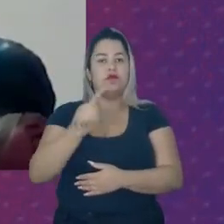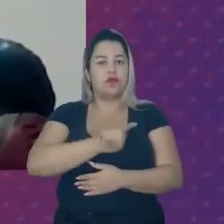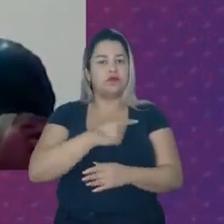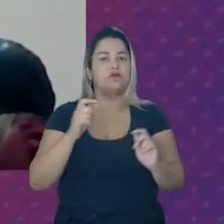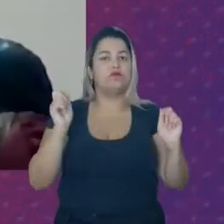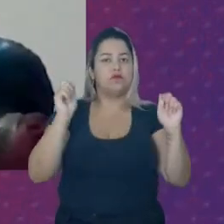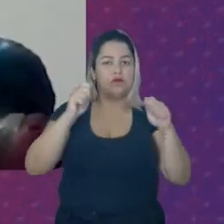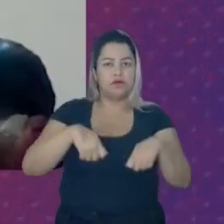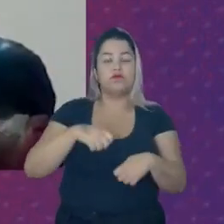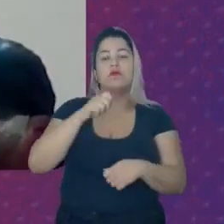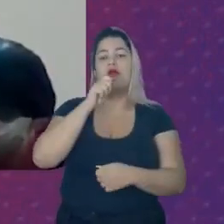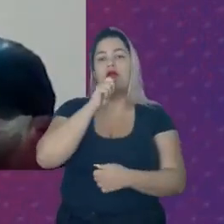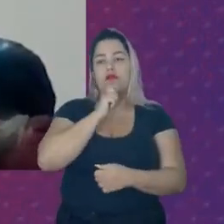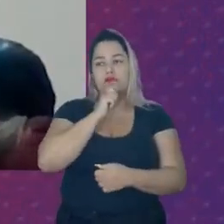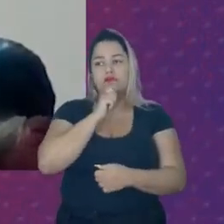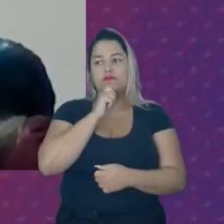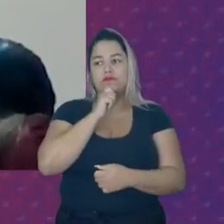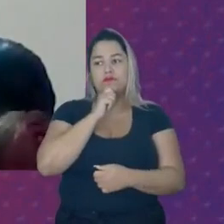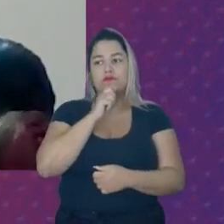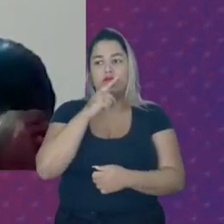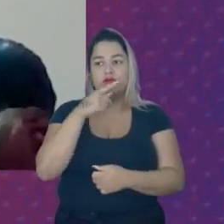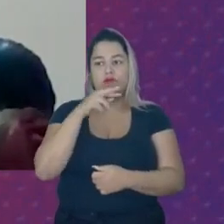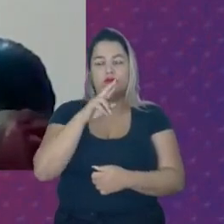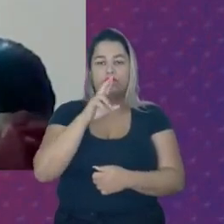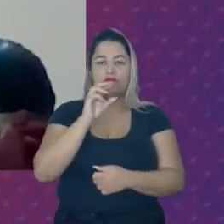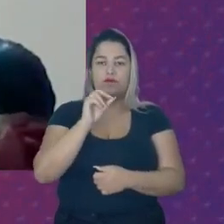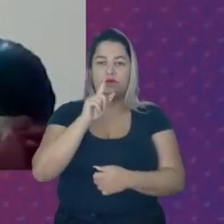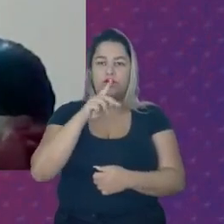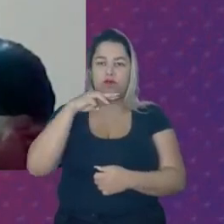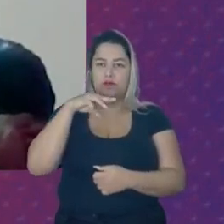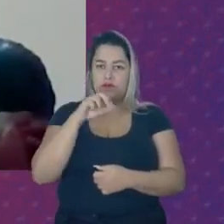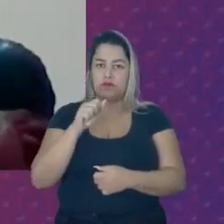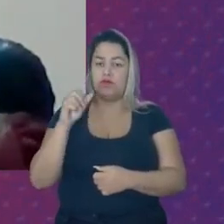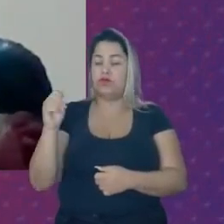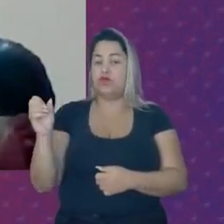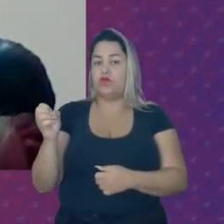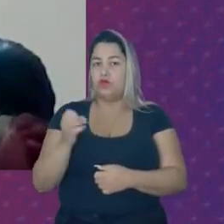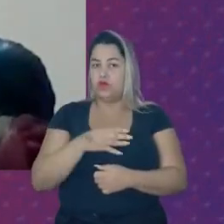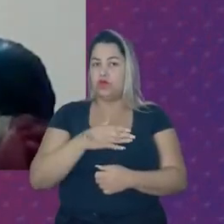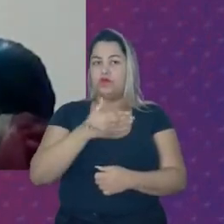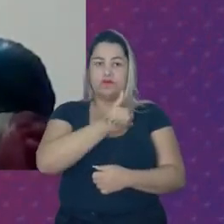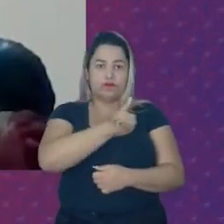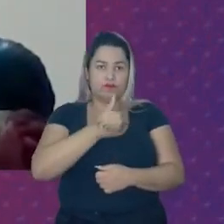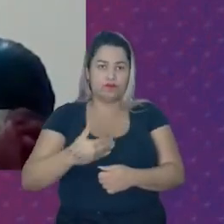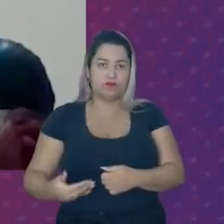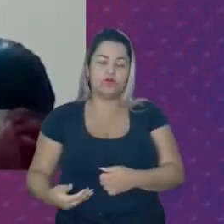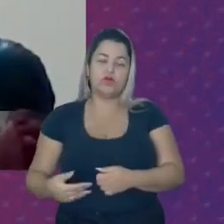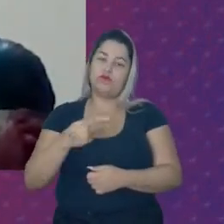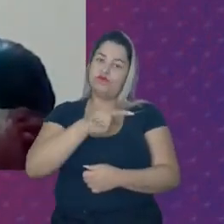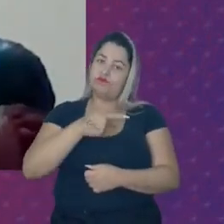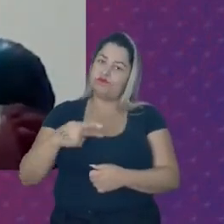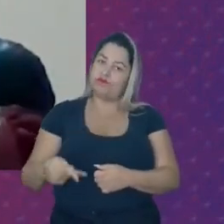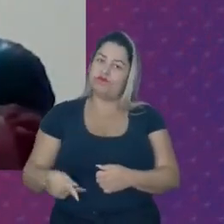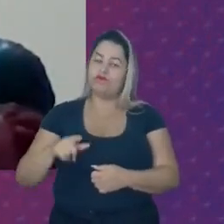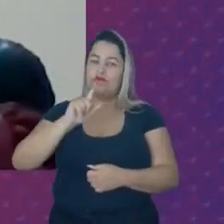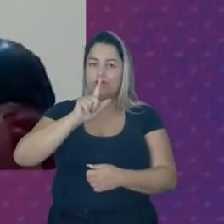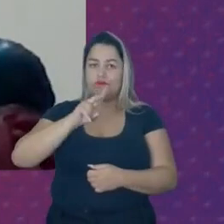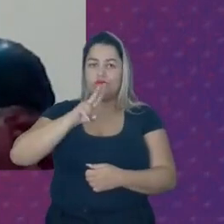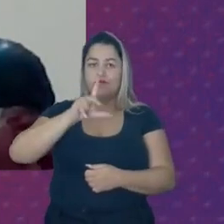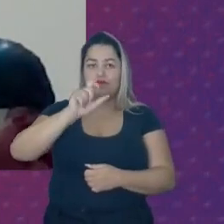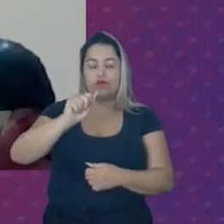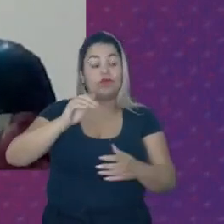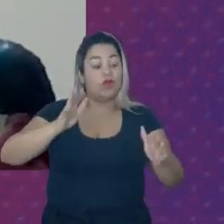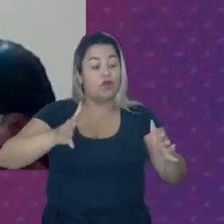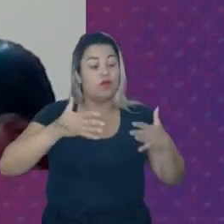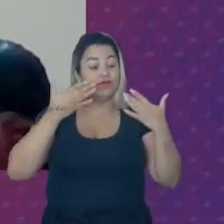precisamos ainda muito desse programa. E com o novo governo, com o governo do presidente Lula, nós nos